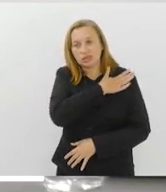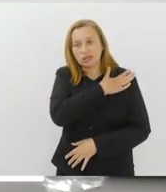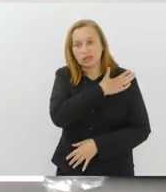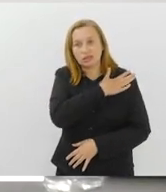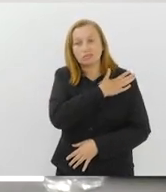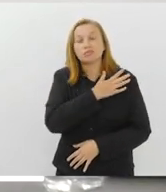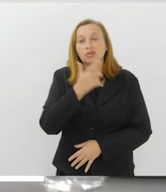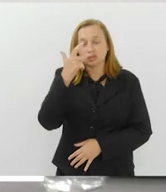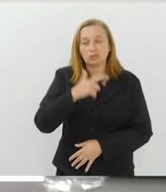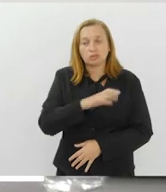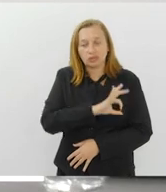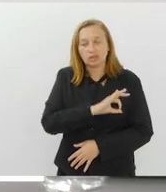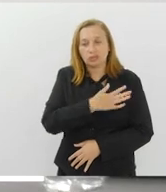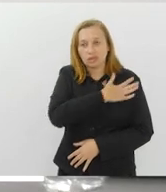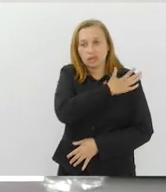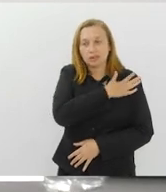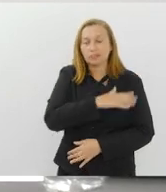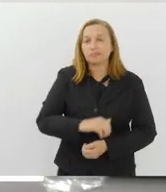sou policial militar.